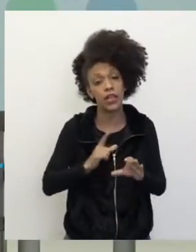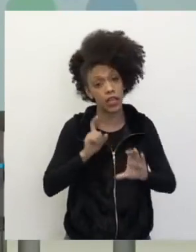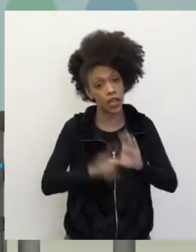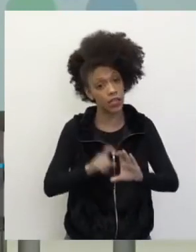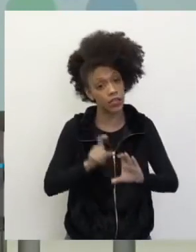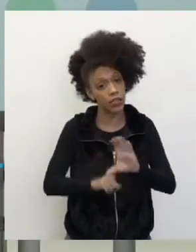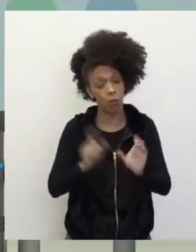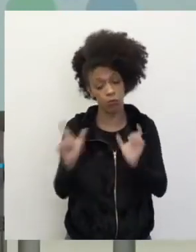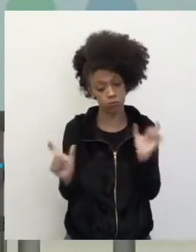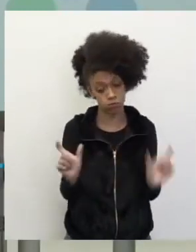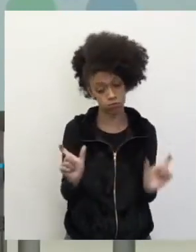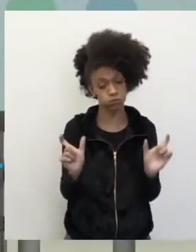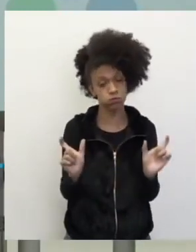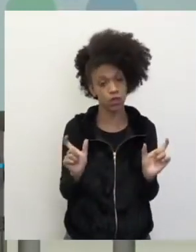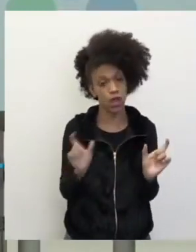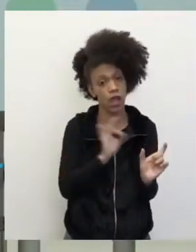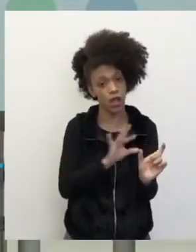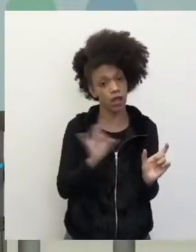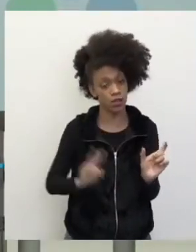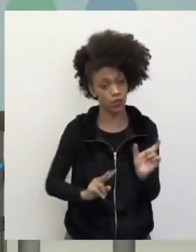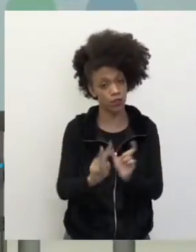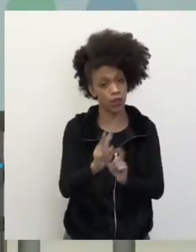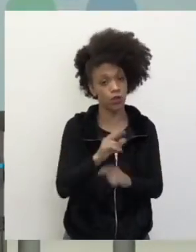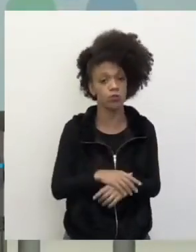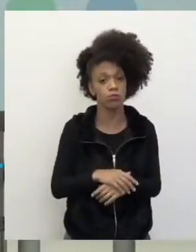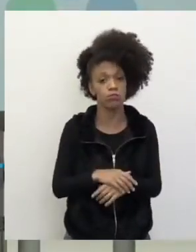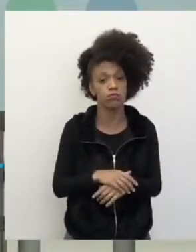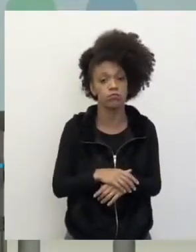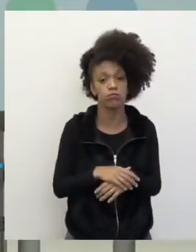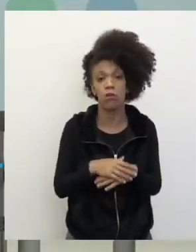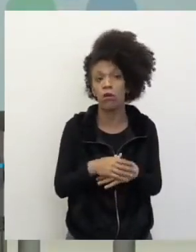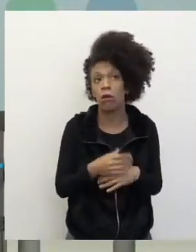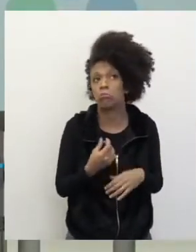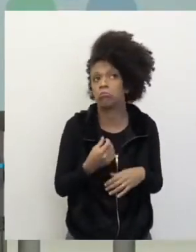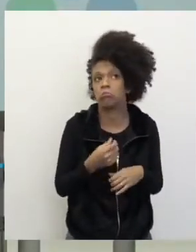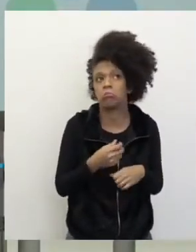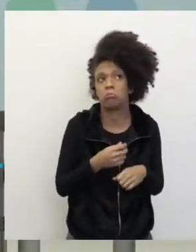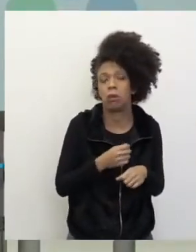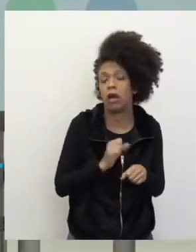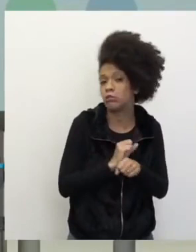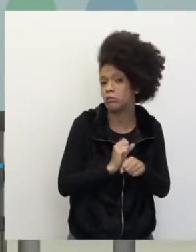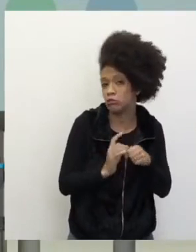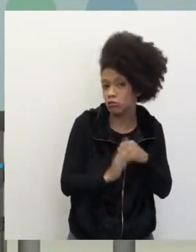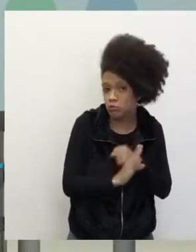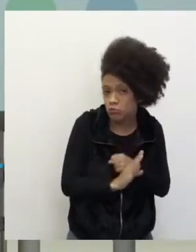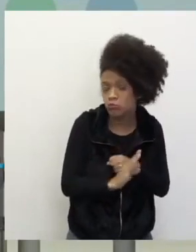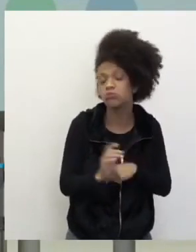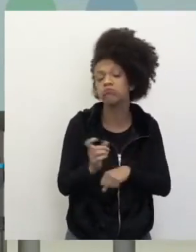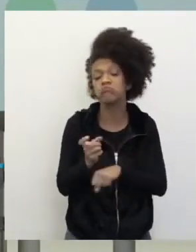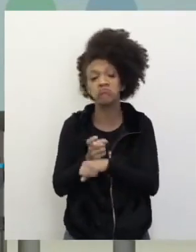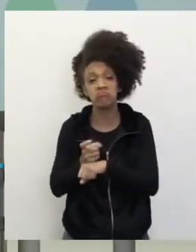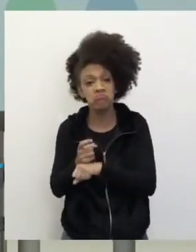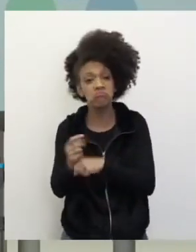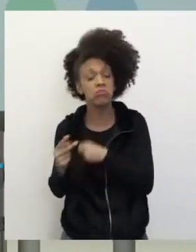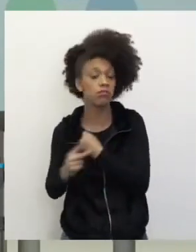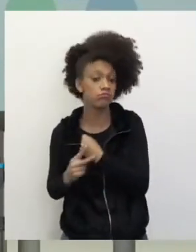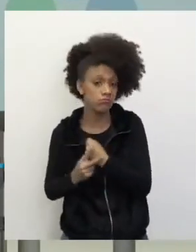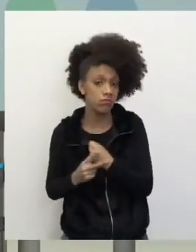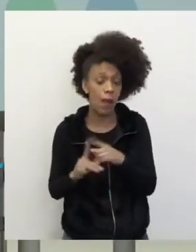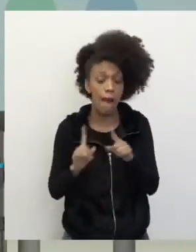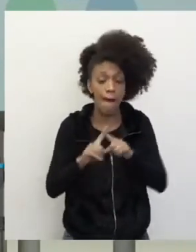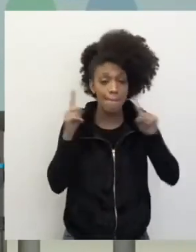são, cada uma tem um valor, não é? De advérbio, de substantivo e de adjetivo. Mas, em